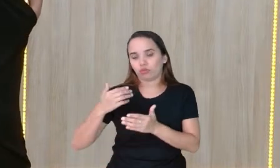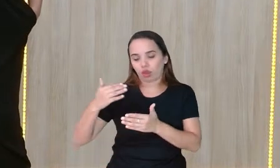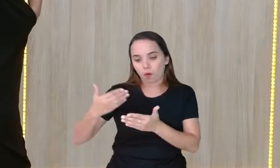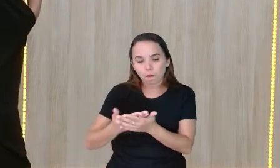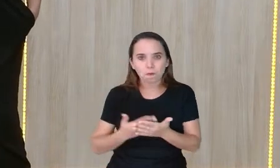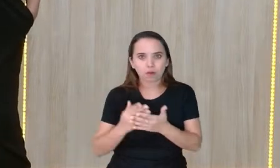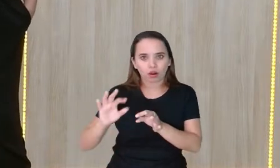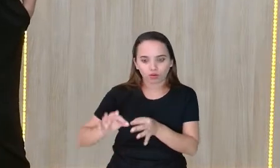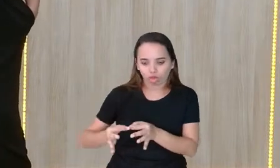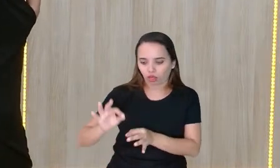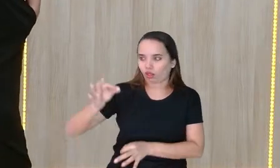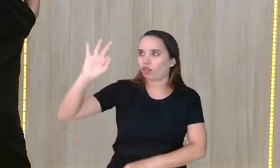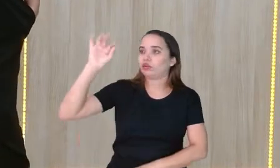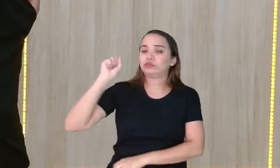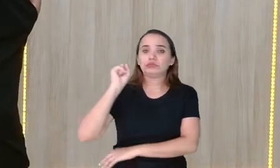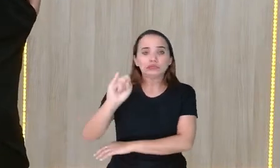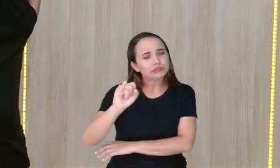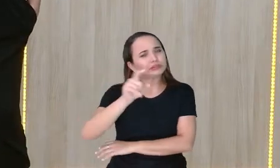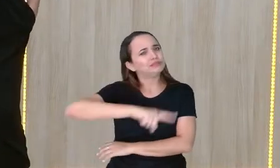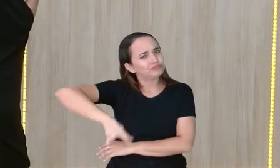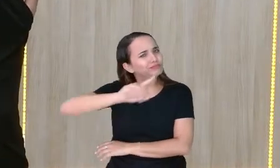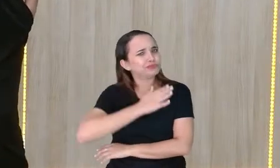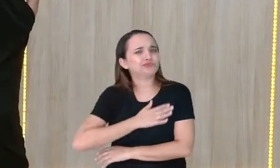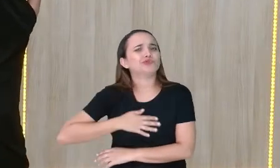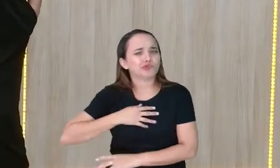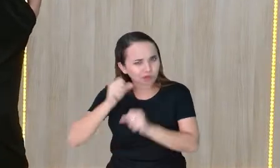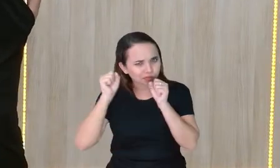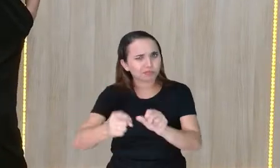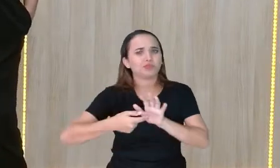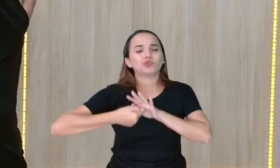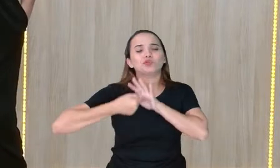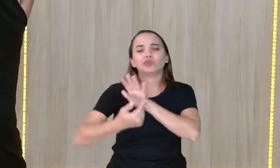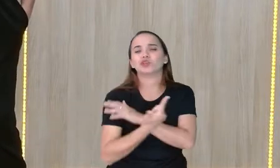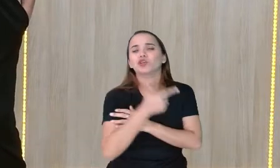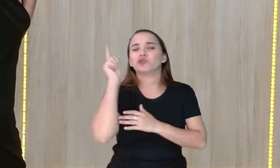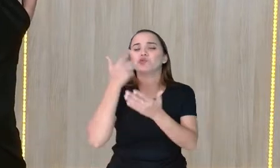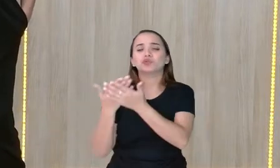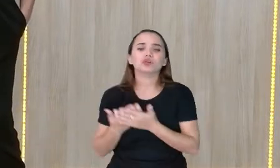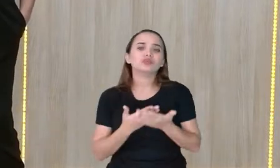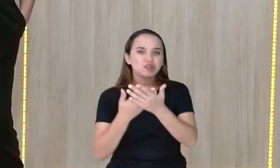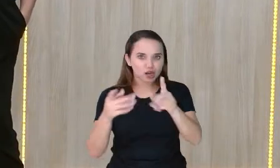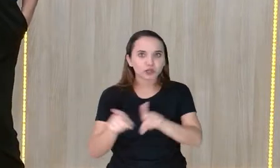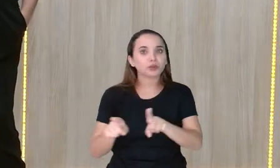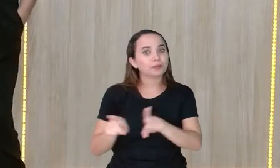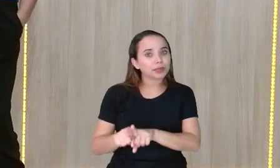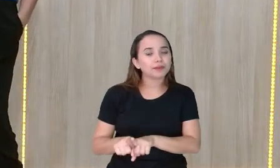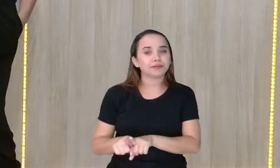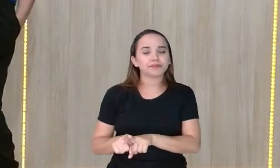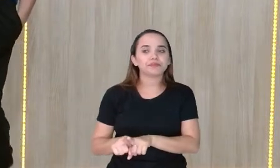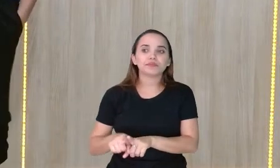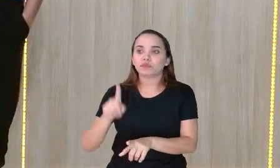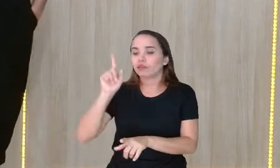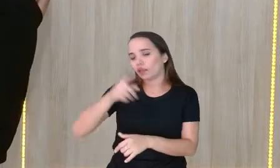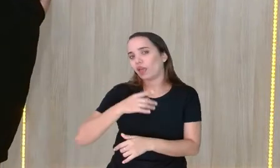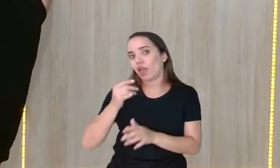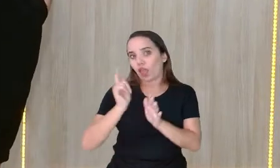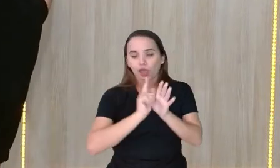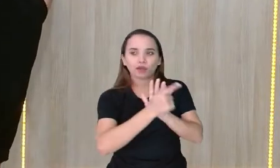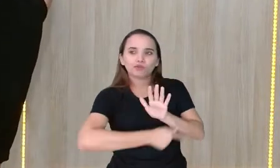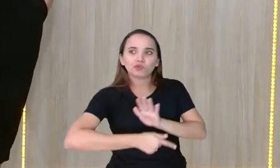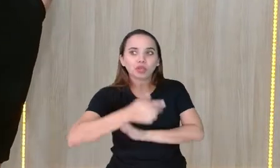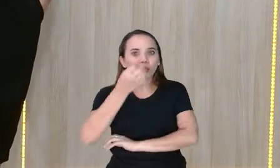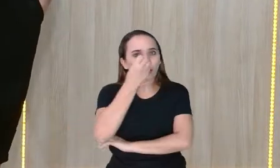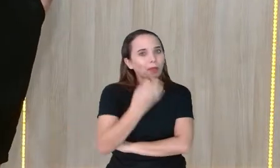vocês gostarem, eu posso trazer outros mini contos em outras aulas para a gente ir trabalhando outros elementos, tá? É realmente um gênero divertido de